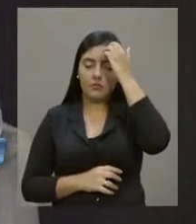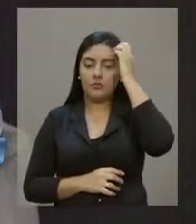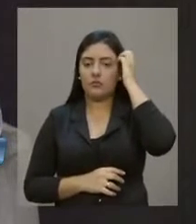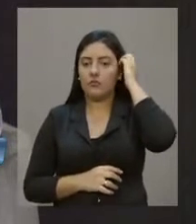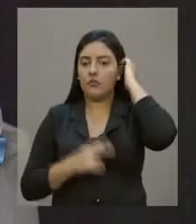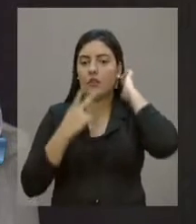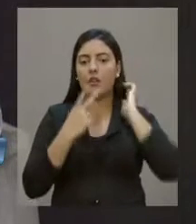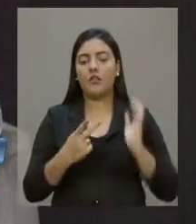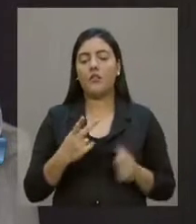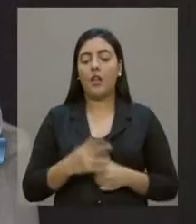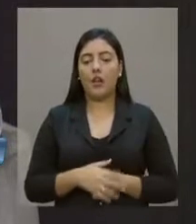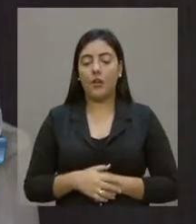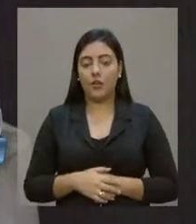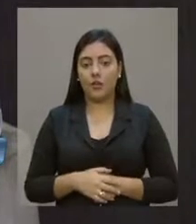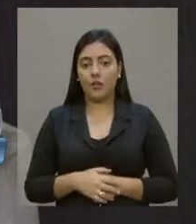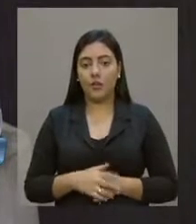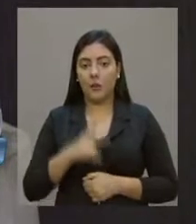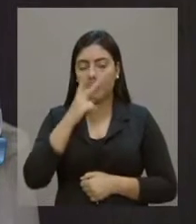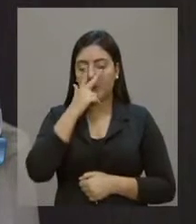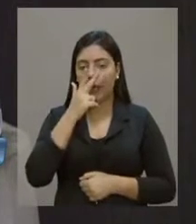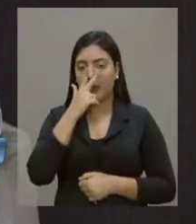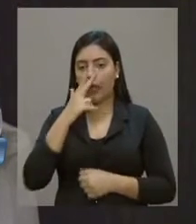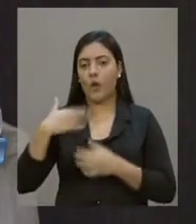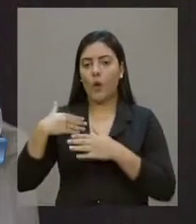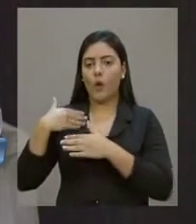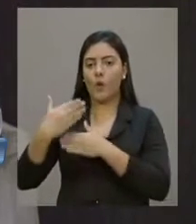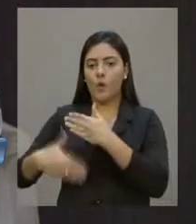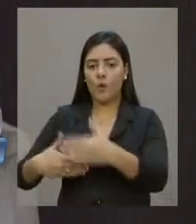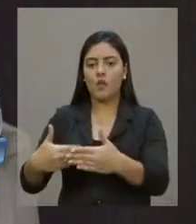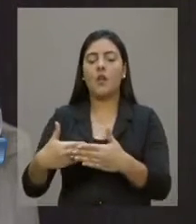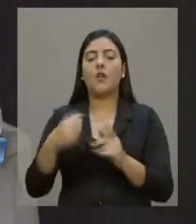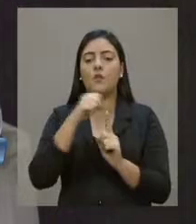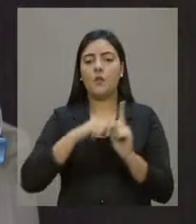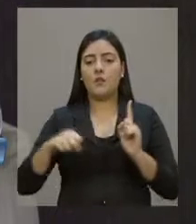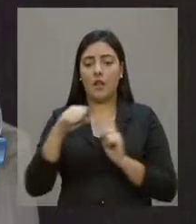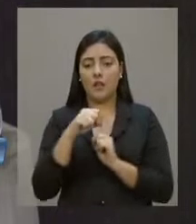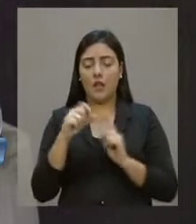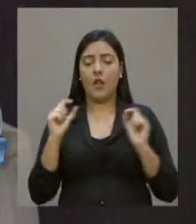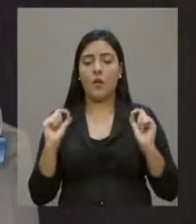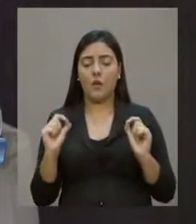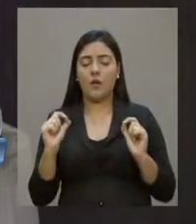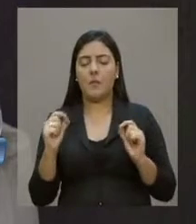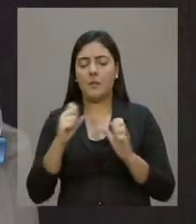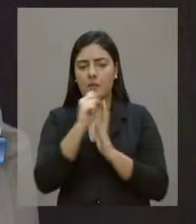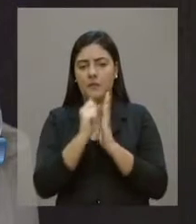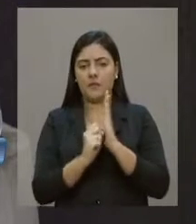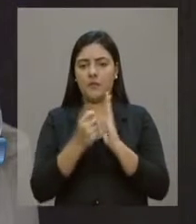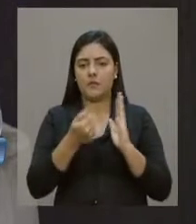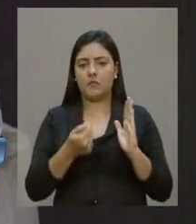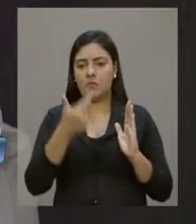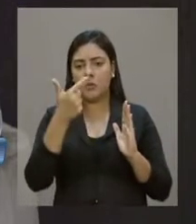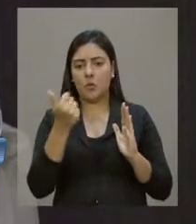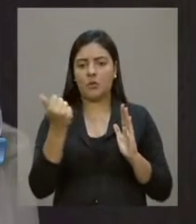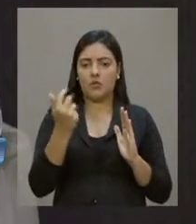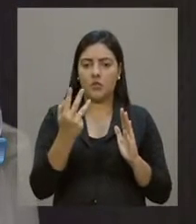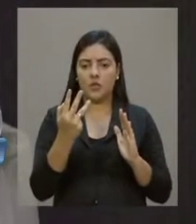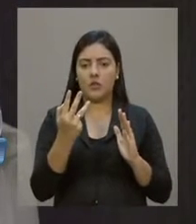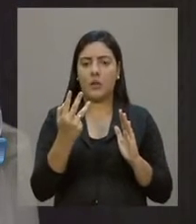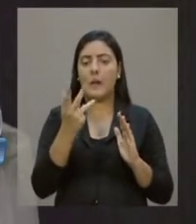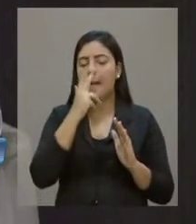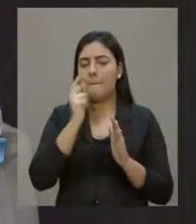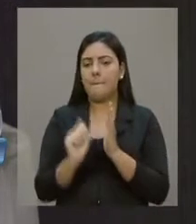estamos falando de uma construção das sociedades ocidentais desde os séculos XII e XIII. As